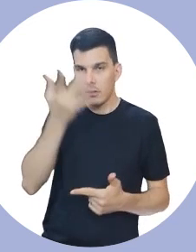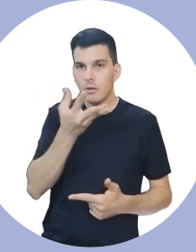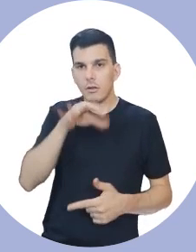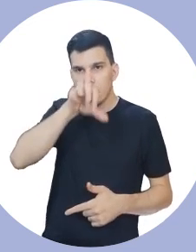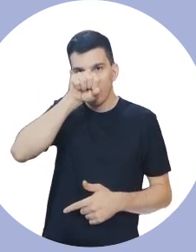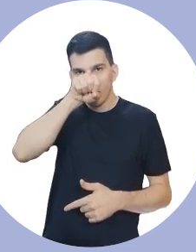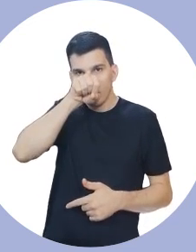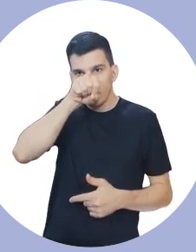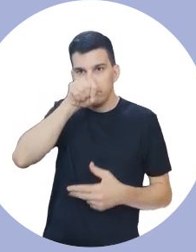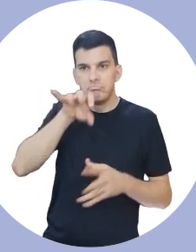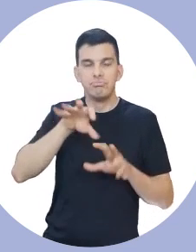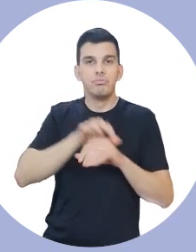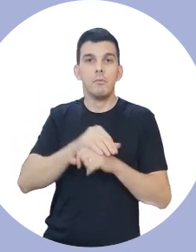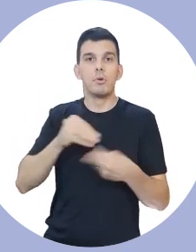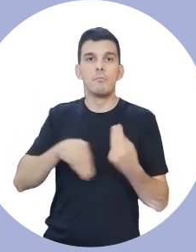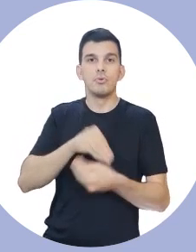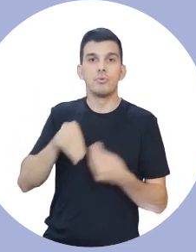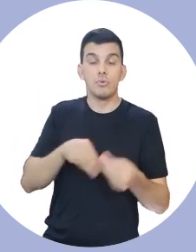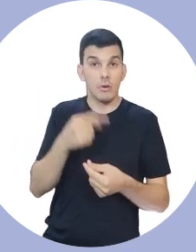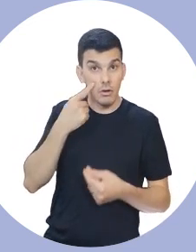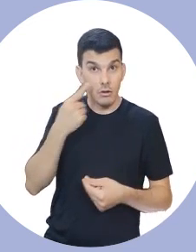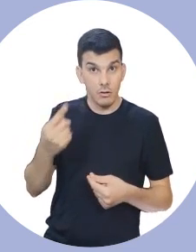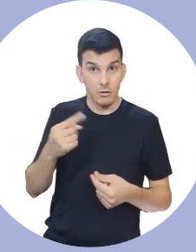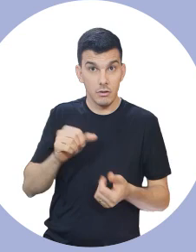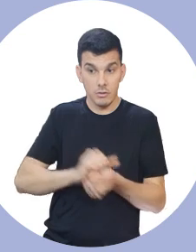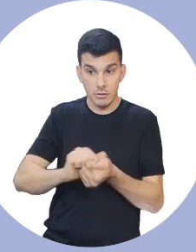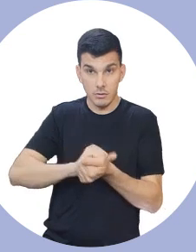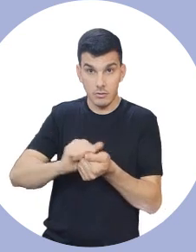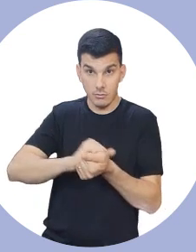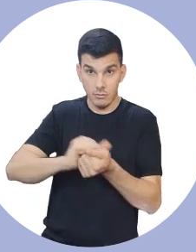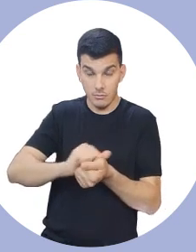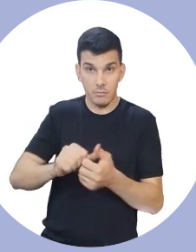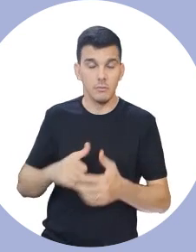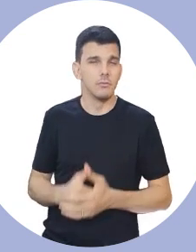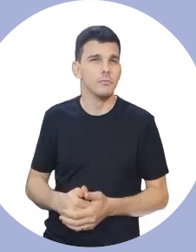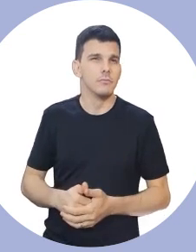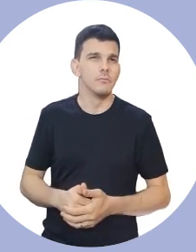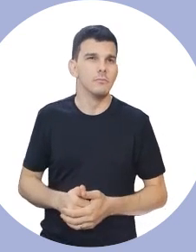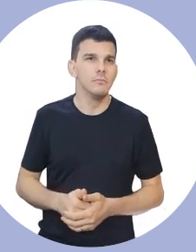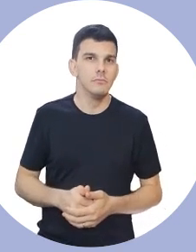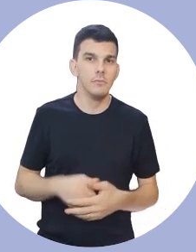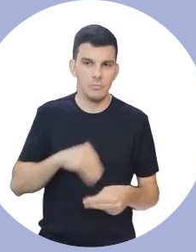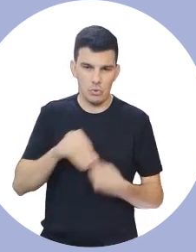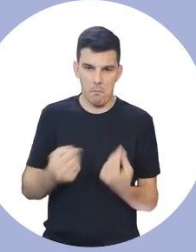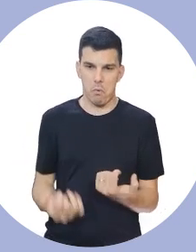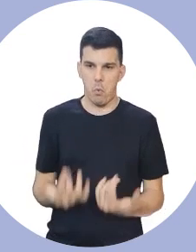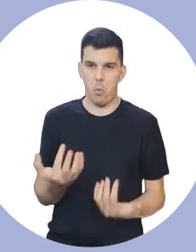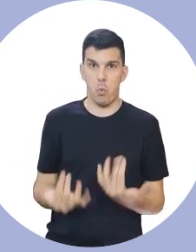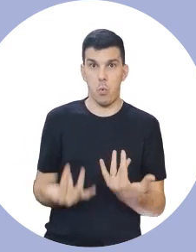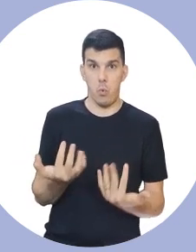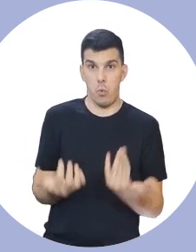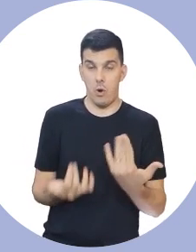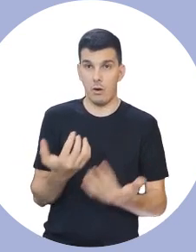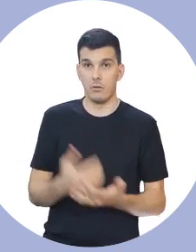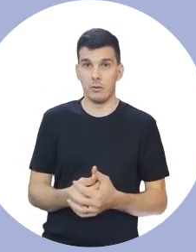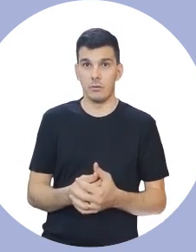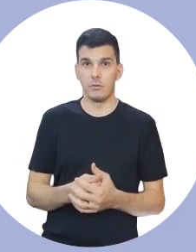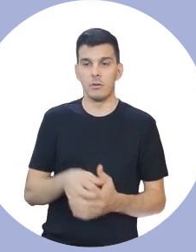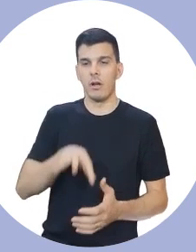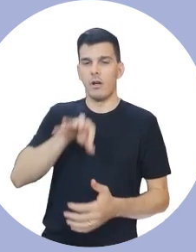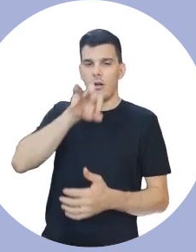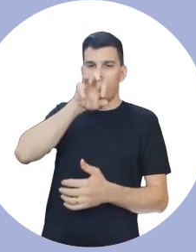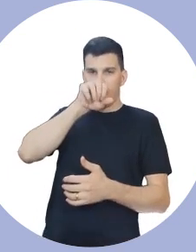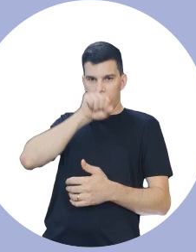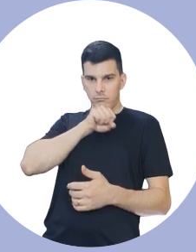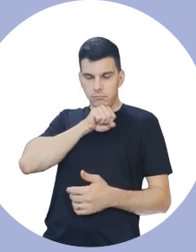o olfato por ter misturado água sanitária, amoníaco e sabão em pó para limpar um banheiro. A mistura ferveu e começou a sair uma